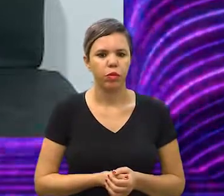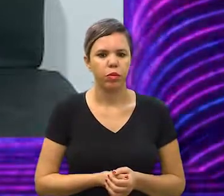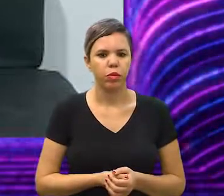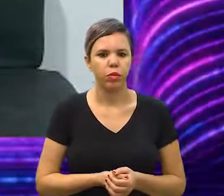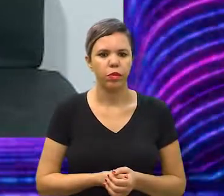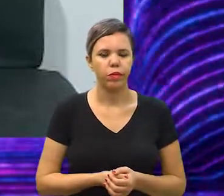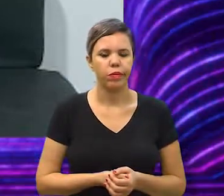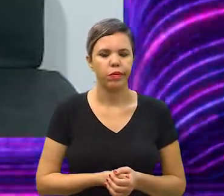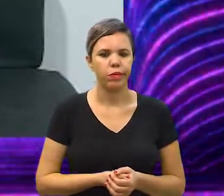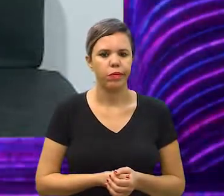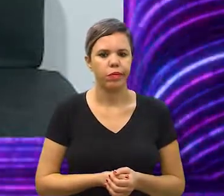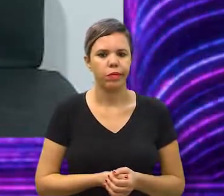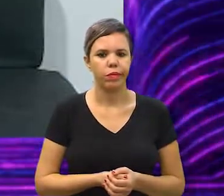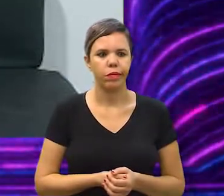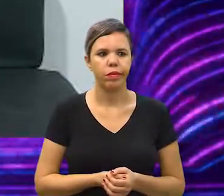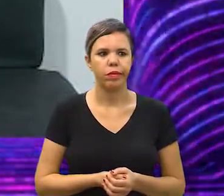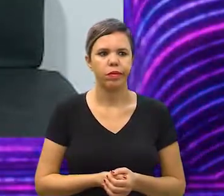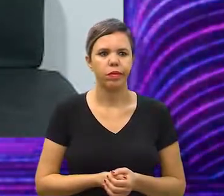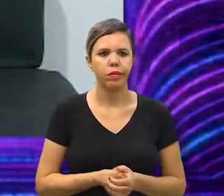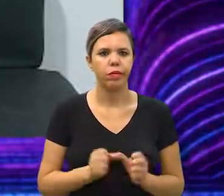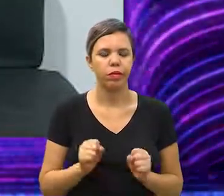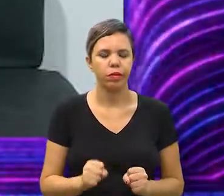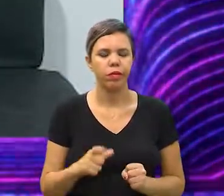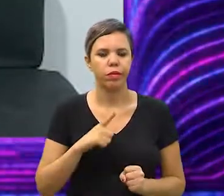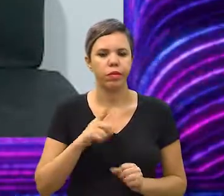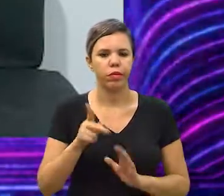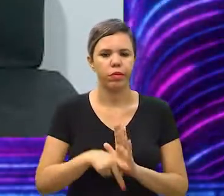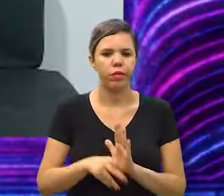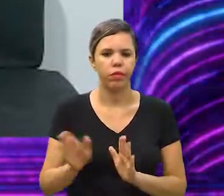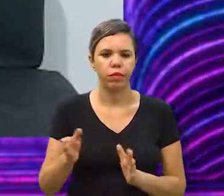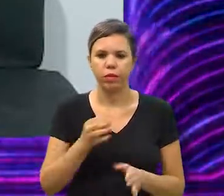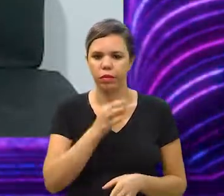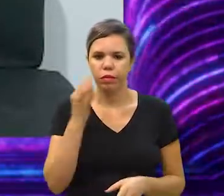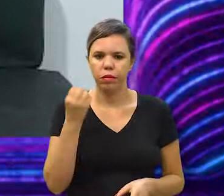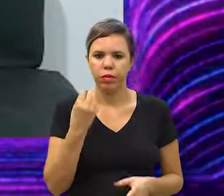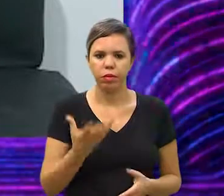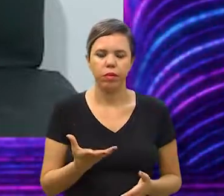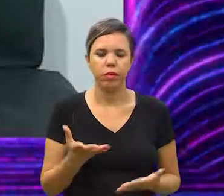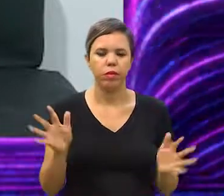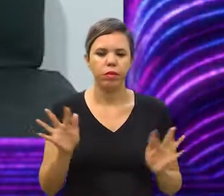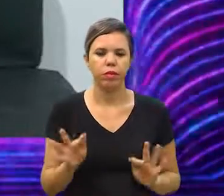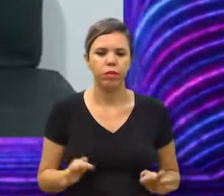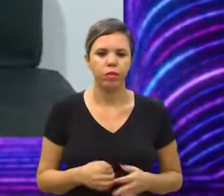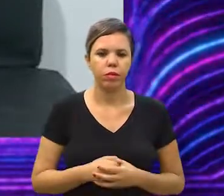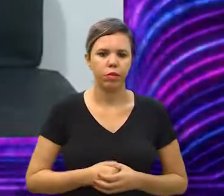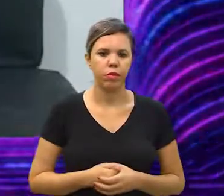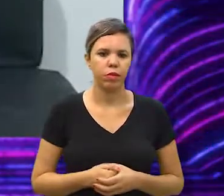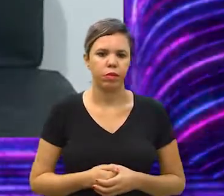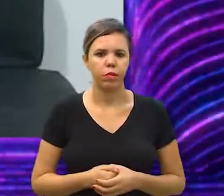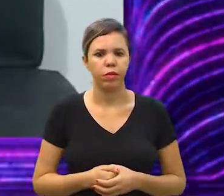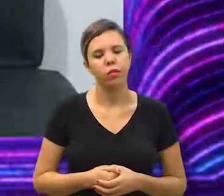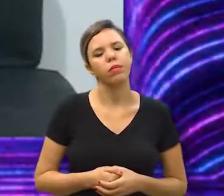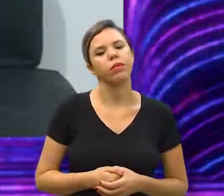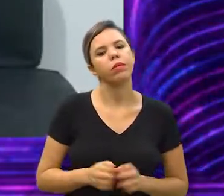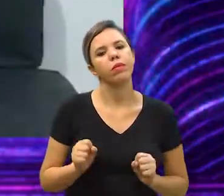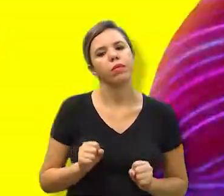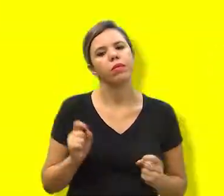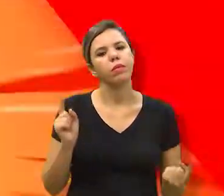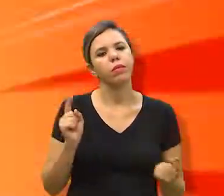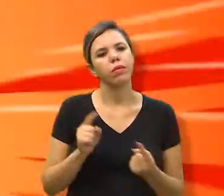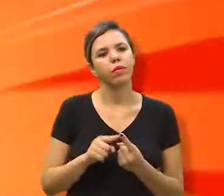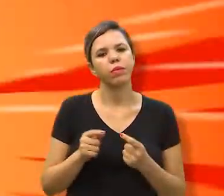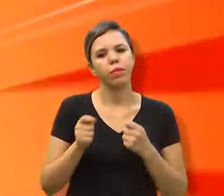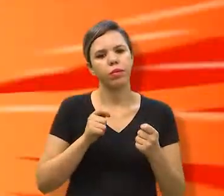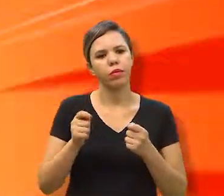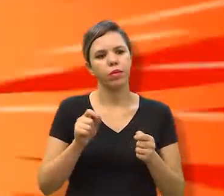amanhã. Mas só da gente poder ter um projeto já tá bom. Já fico feliz de ter um projeto aí para poder mirar.